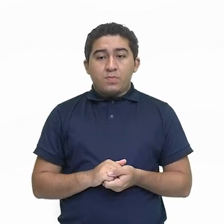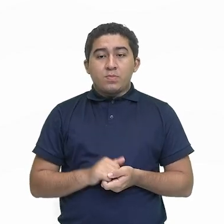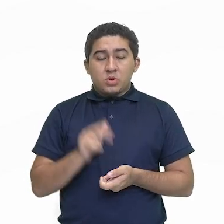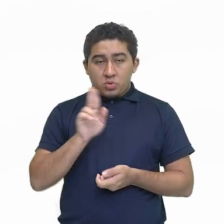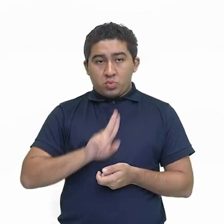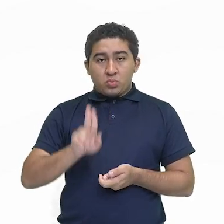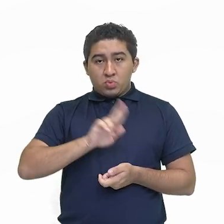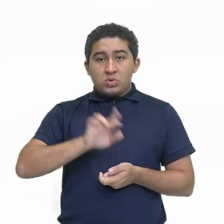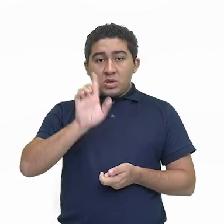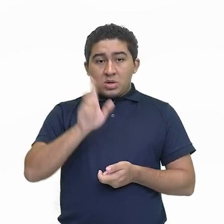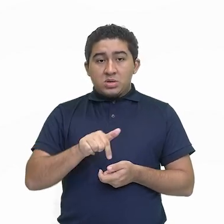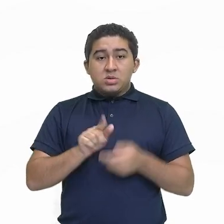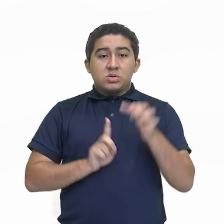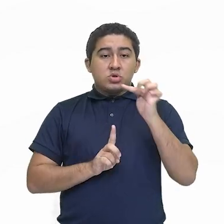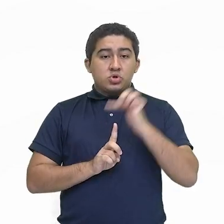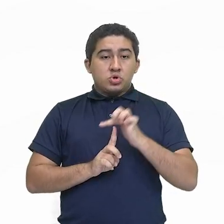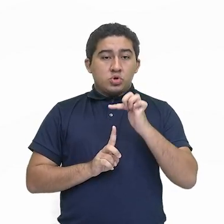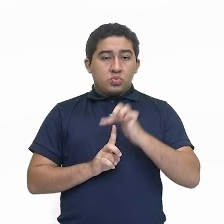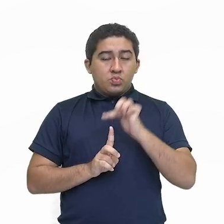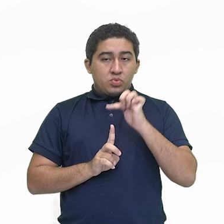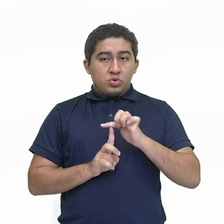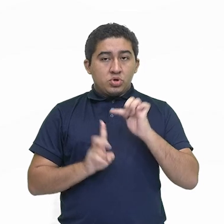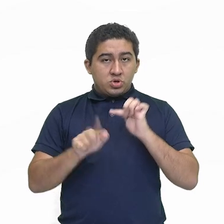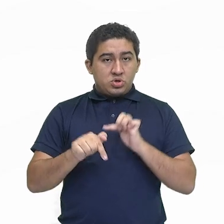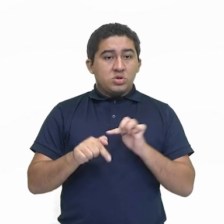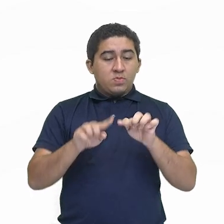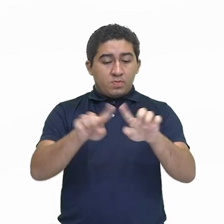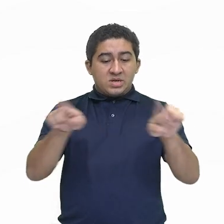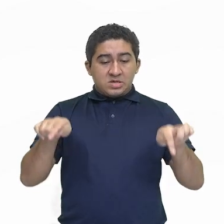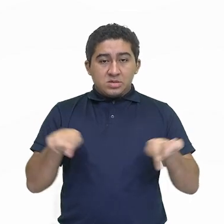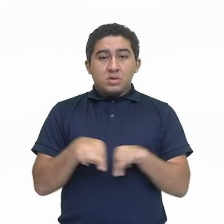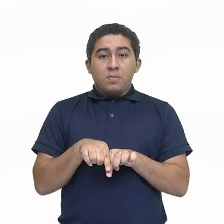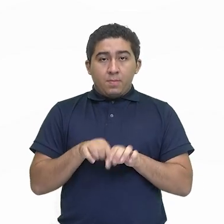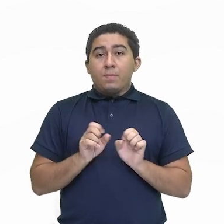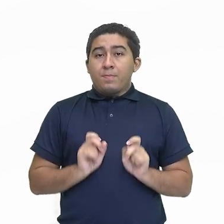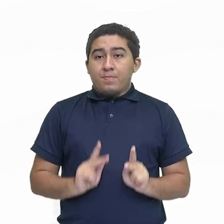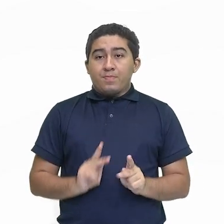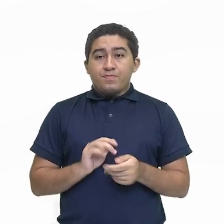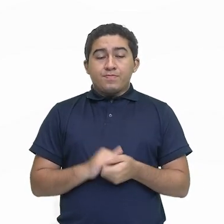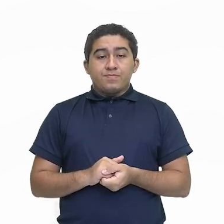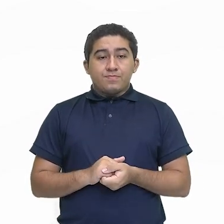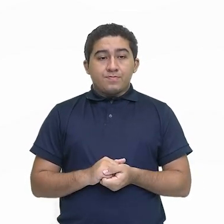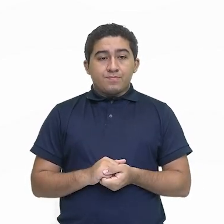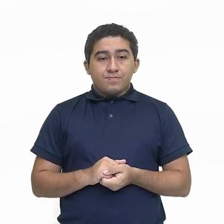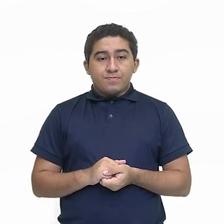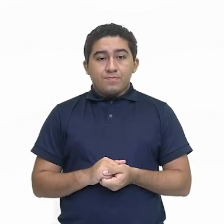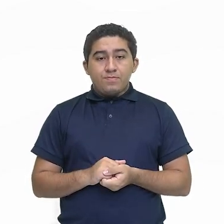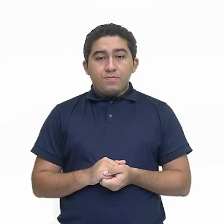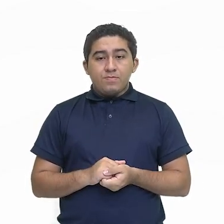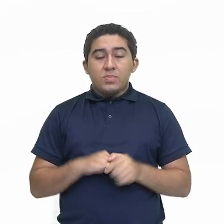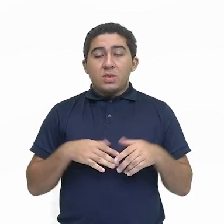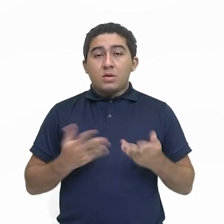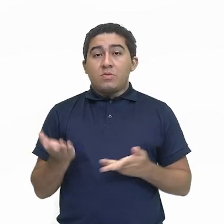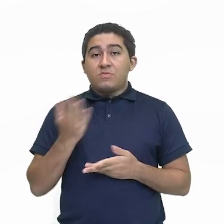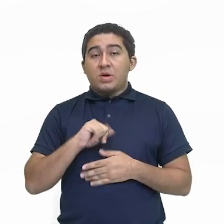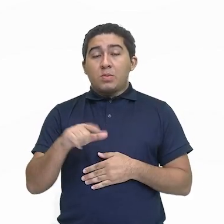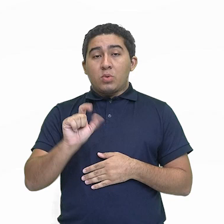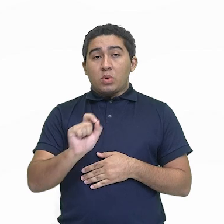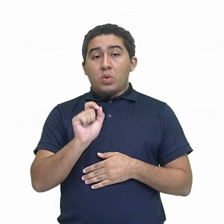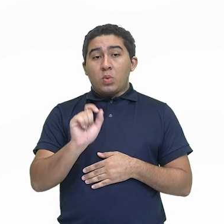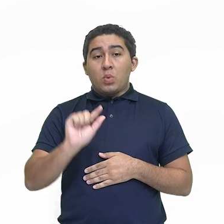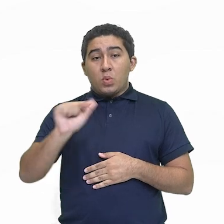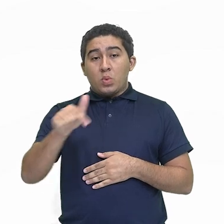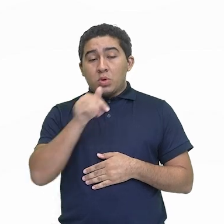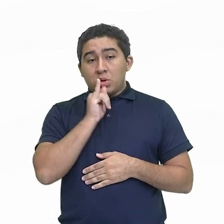utiliza esse tipo de unidade de medida, tá certo? Então, vamos colocar aqui mais um